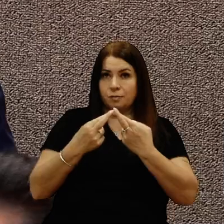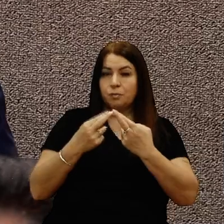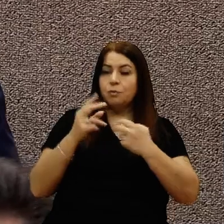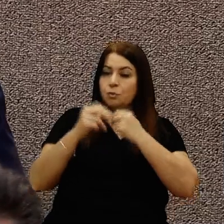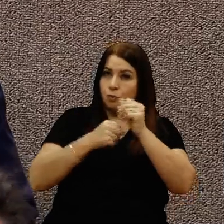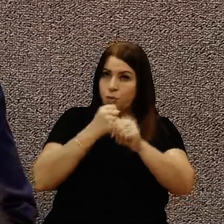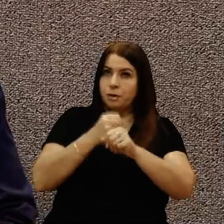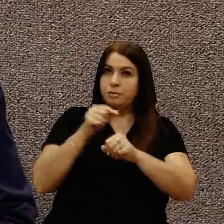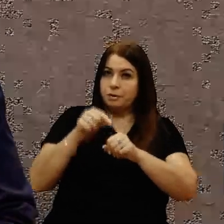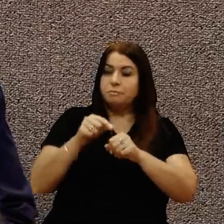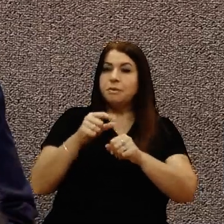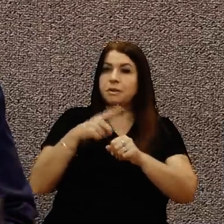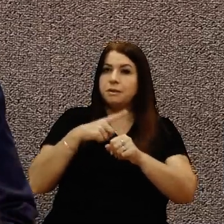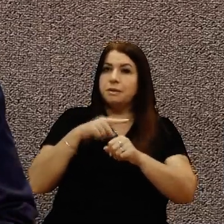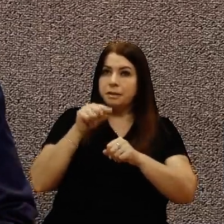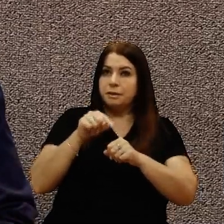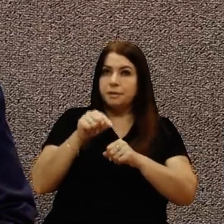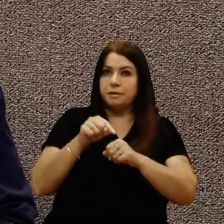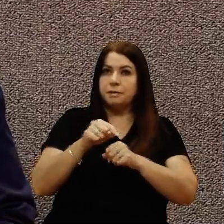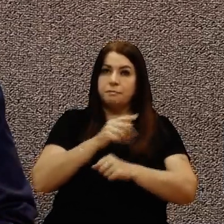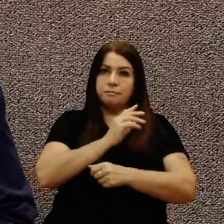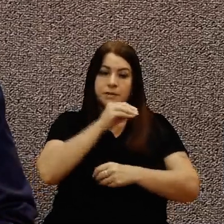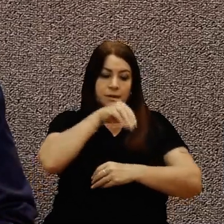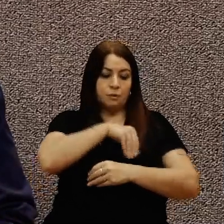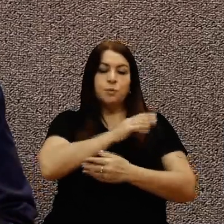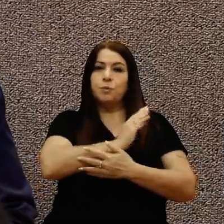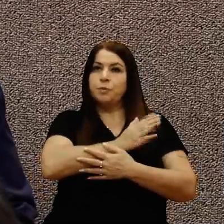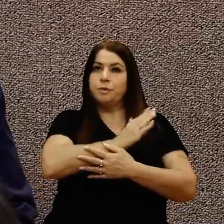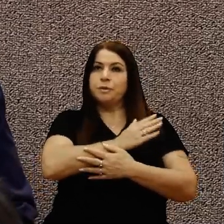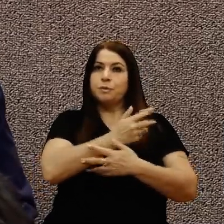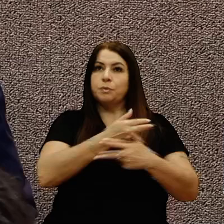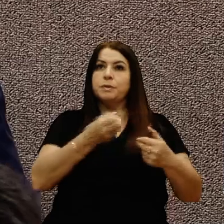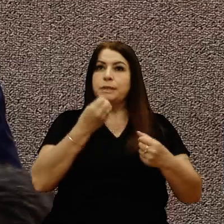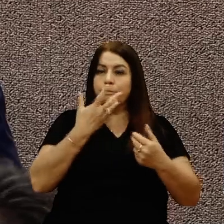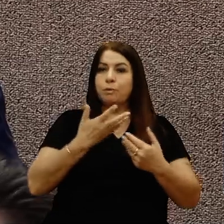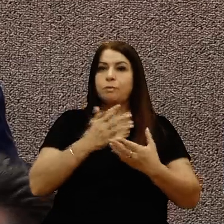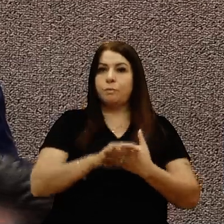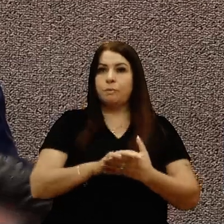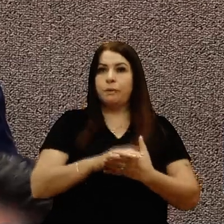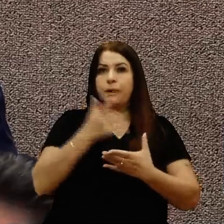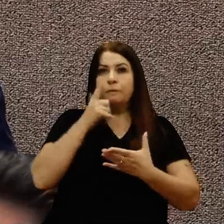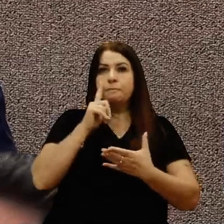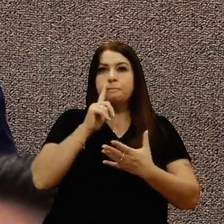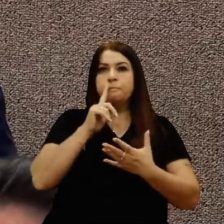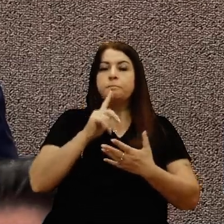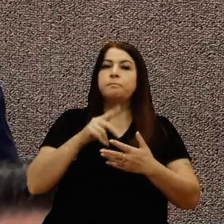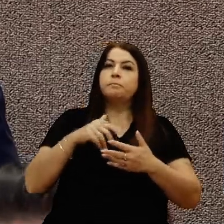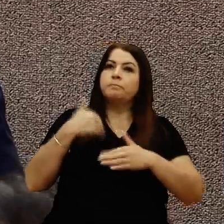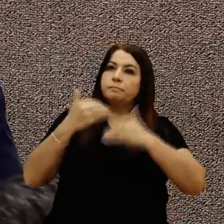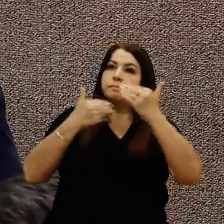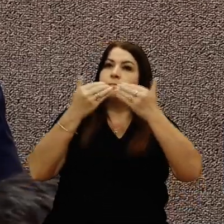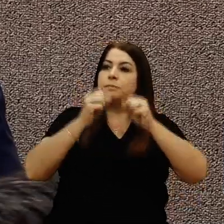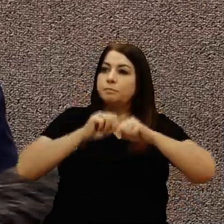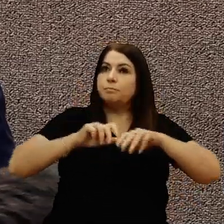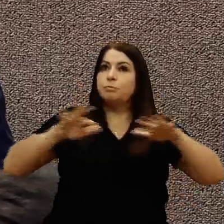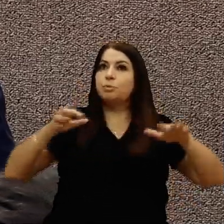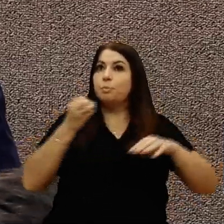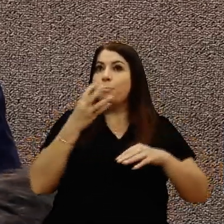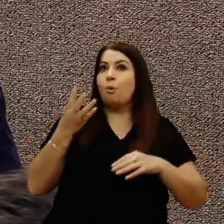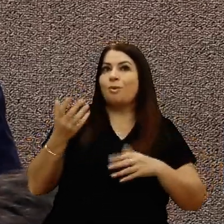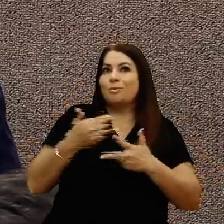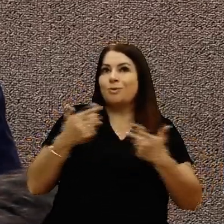ano legislativo, que nós tenhamos isso no nosso coração. Coisas boas, que a gente consiga ser precursor da boa nova, que